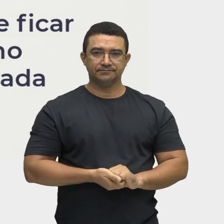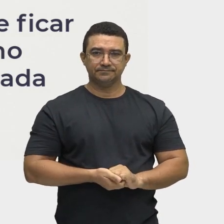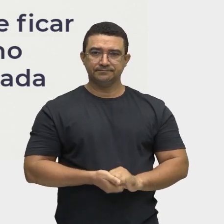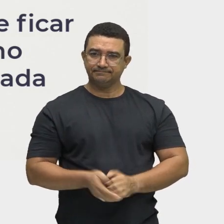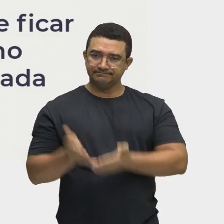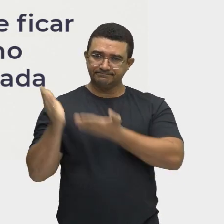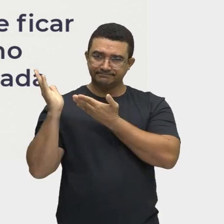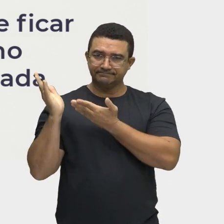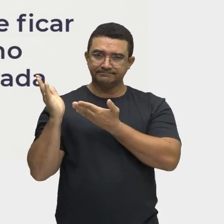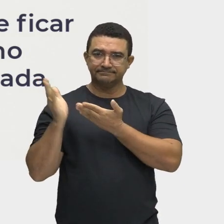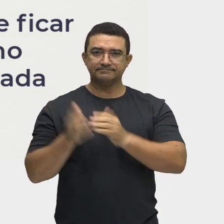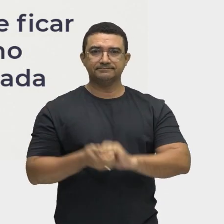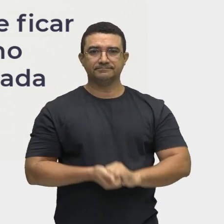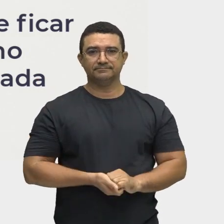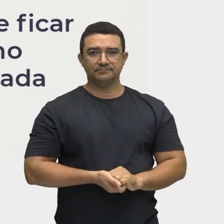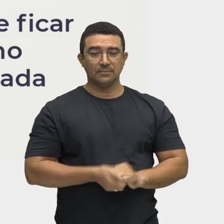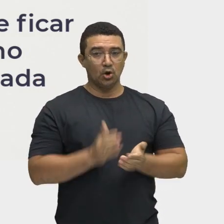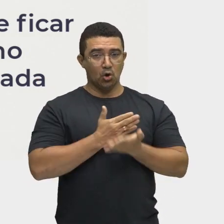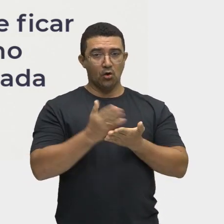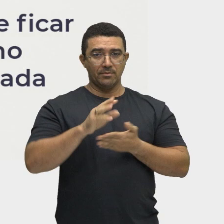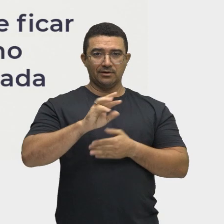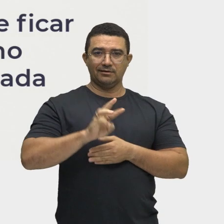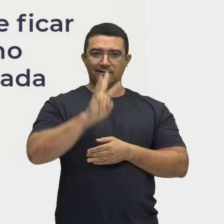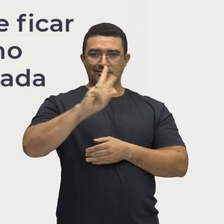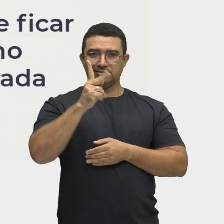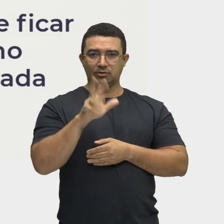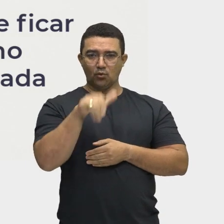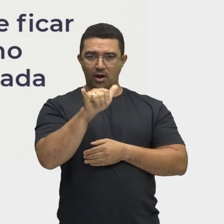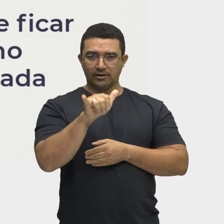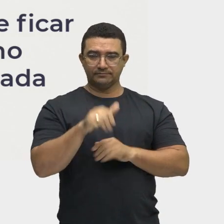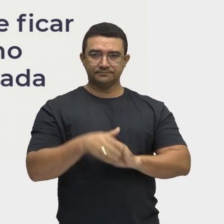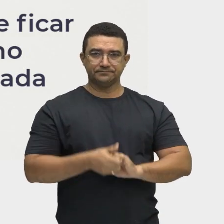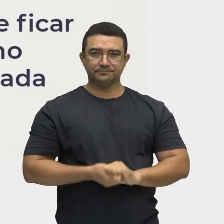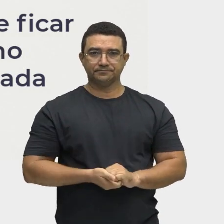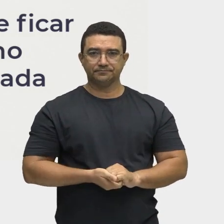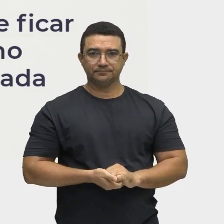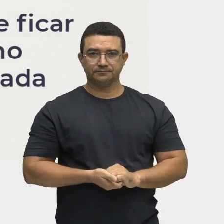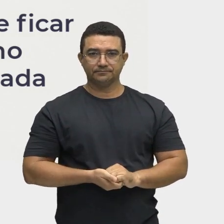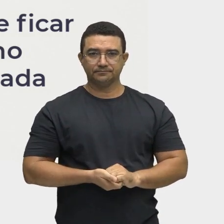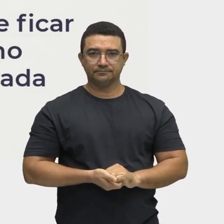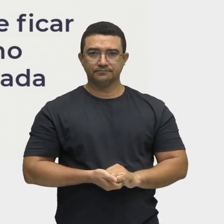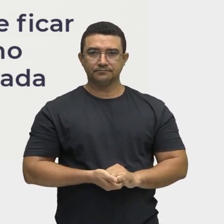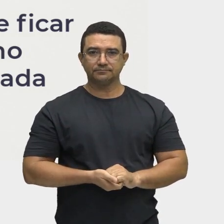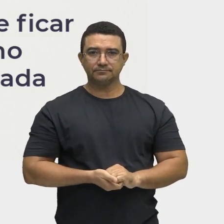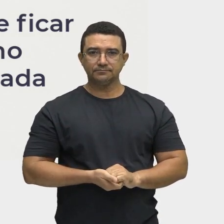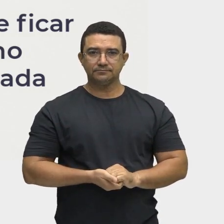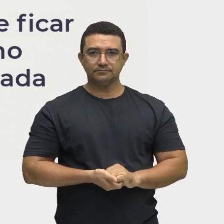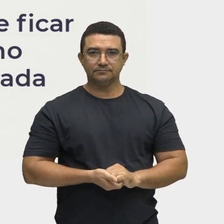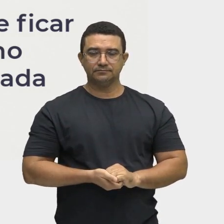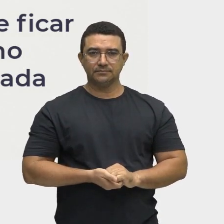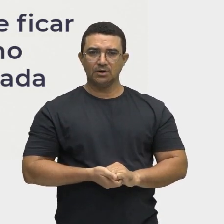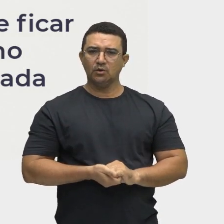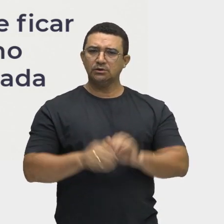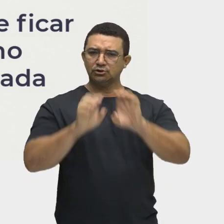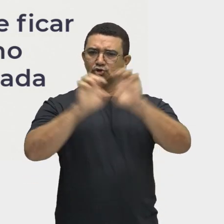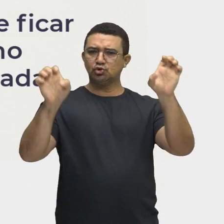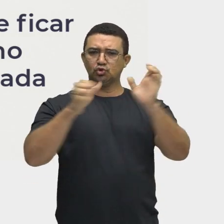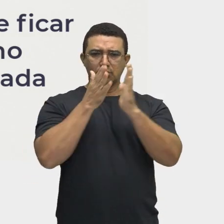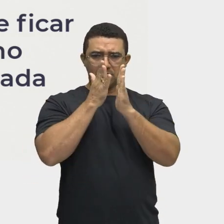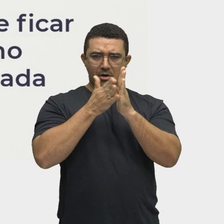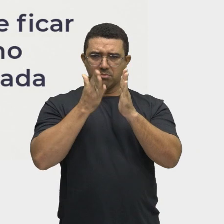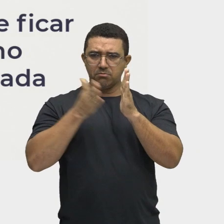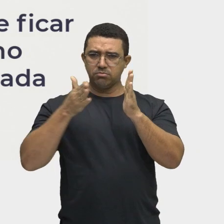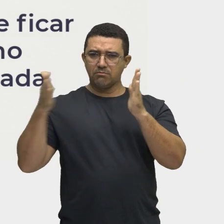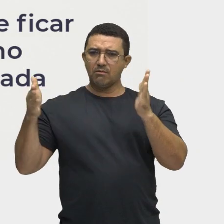Então, iniciando com quem? WH word, que aqui é o why, seguido do auxiliar verb, sujeito